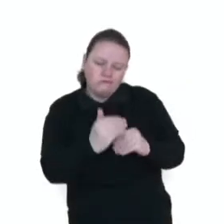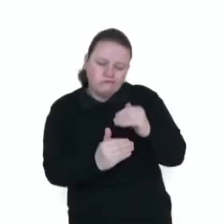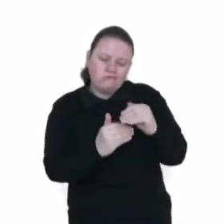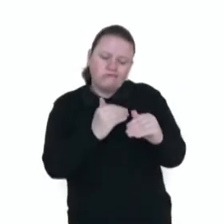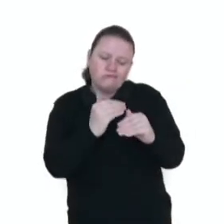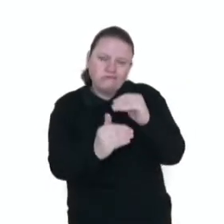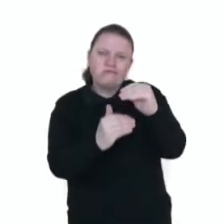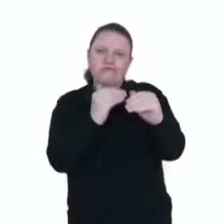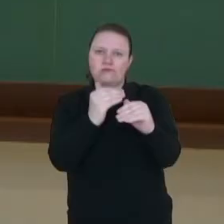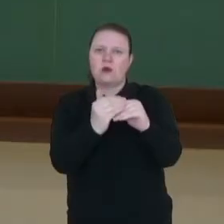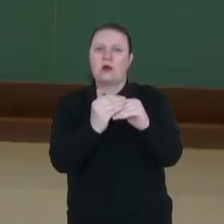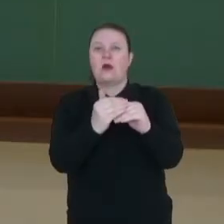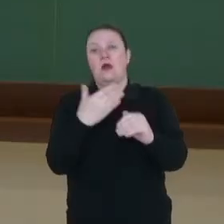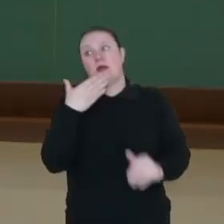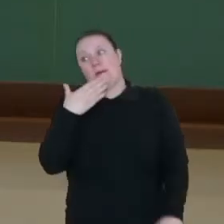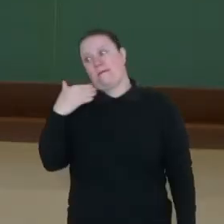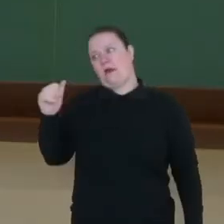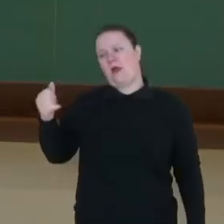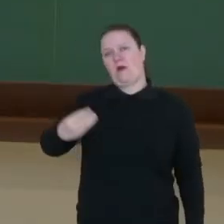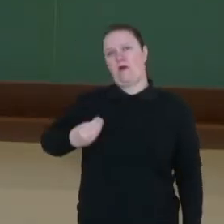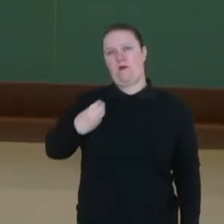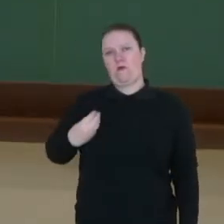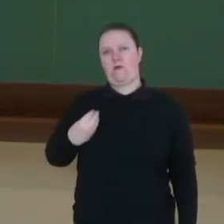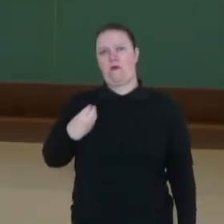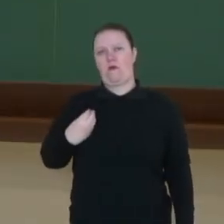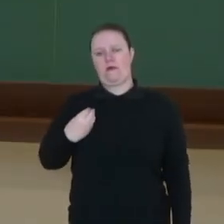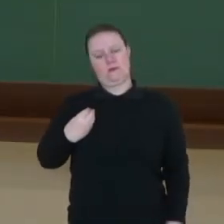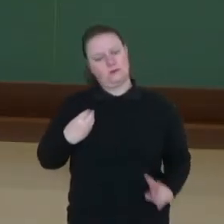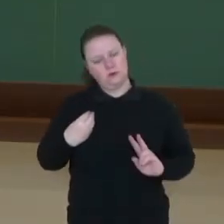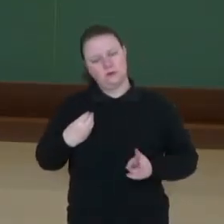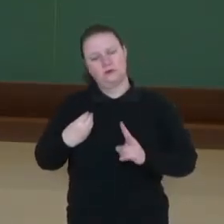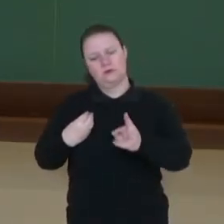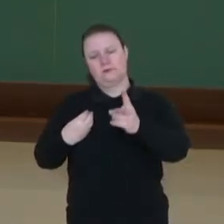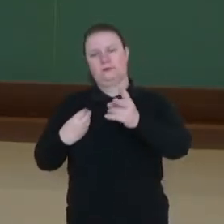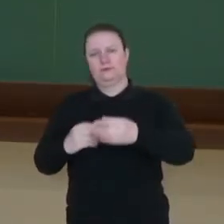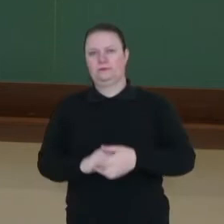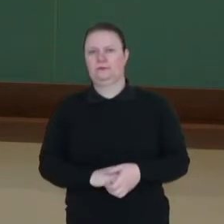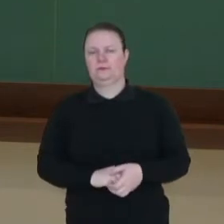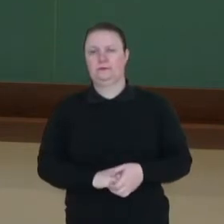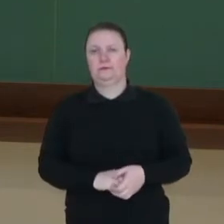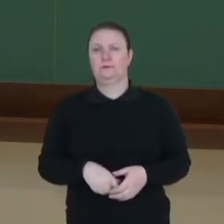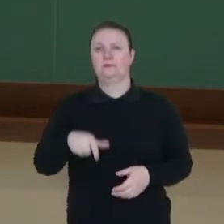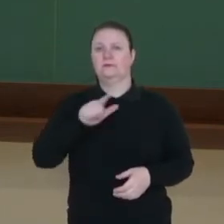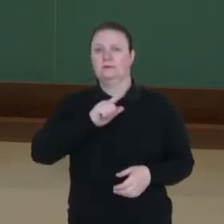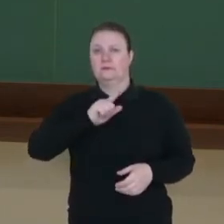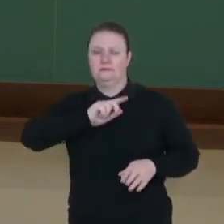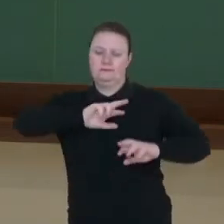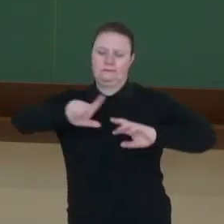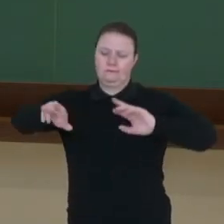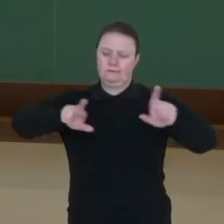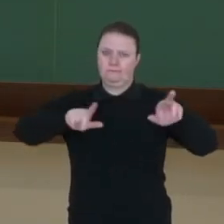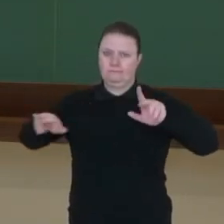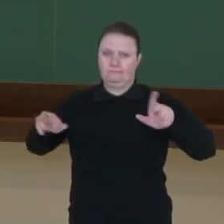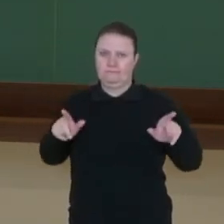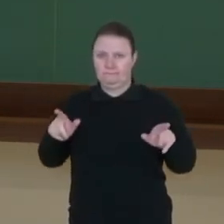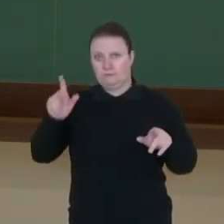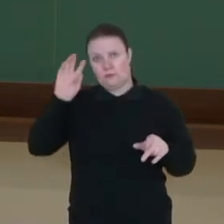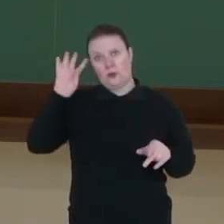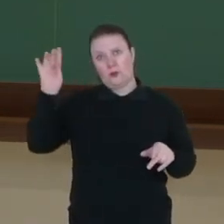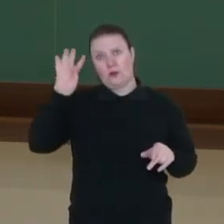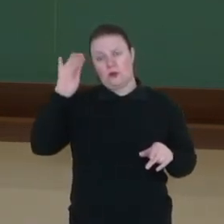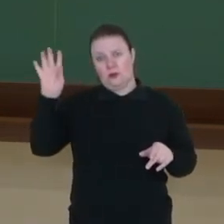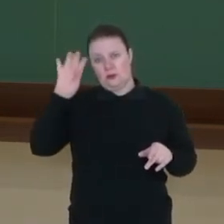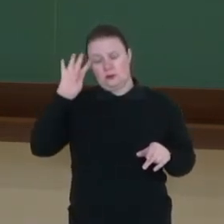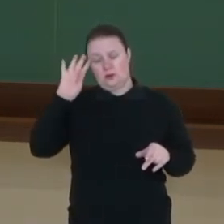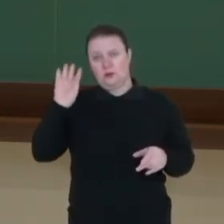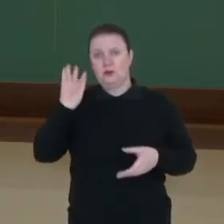mais aptas sobrevivem. Isso quer dizer que, então, existem diversas raças nessa teoria que